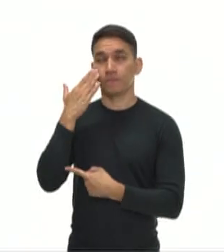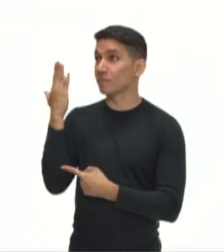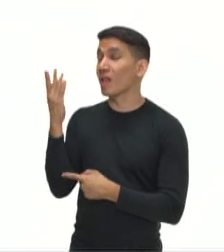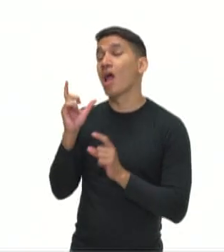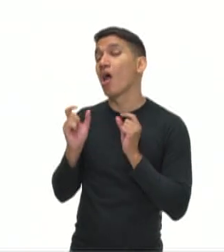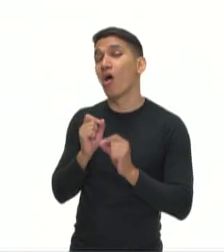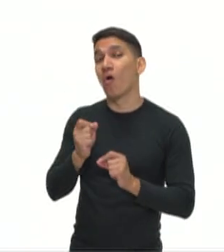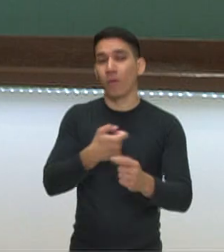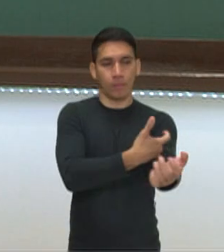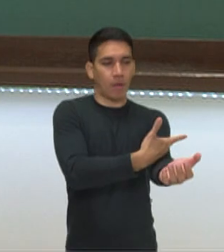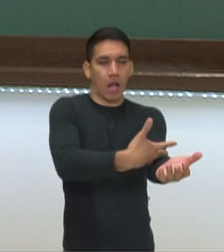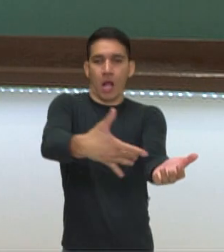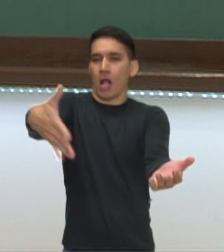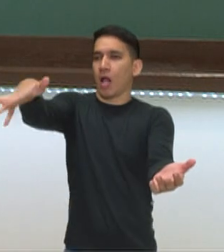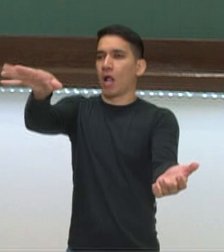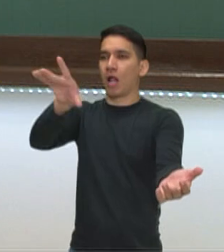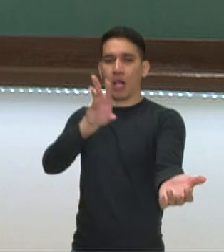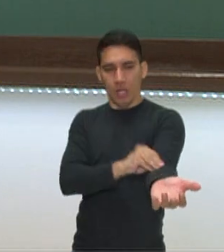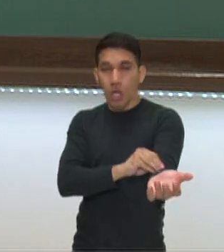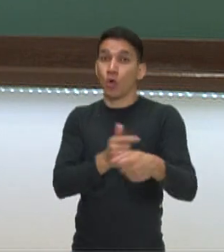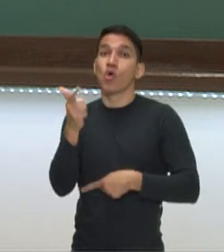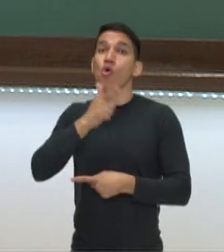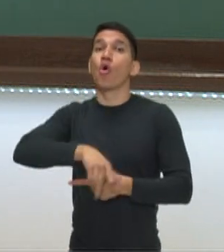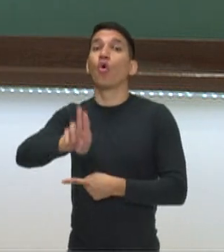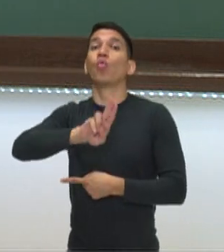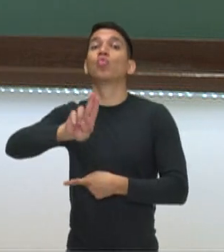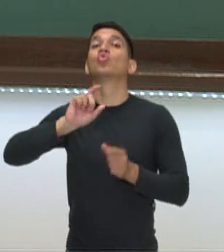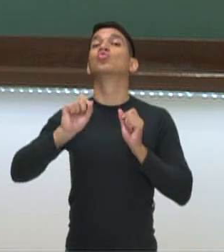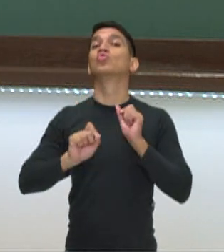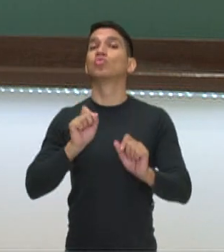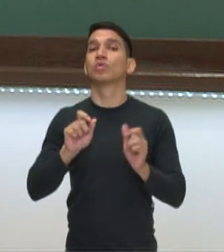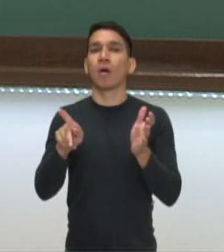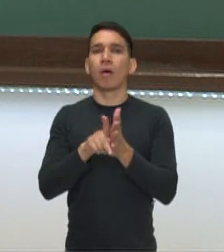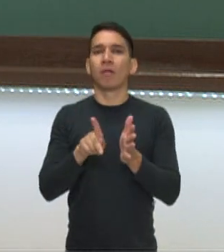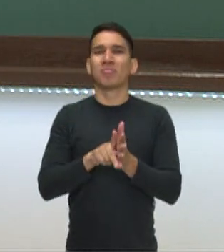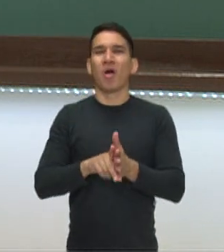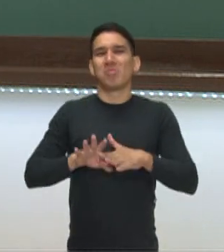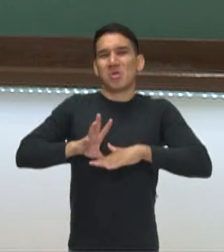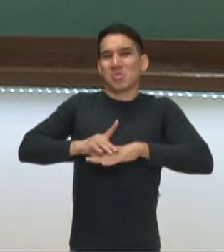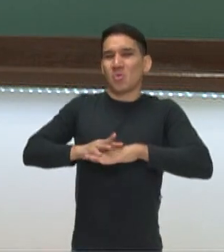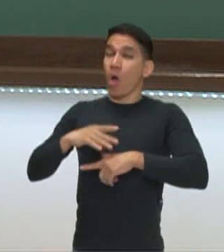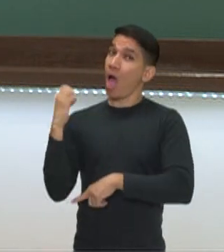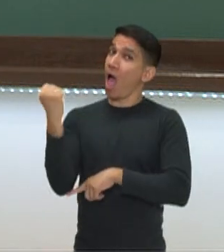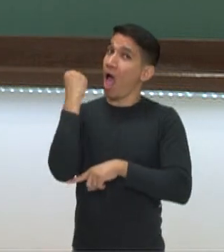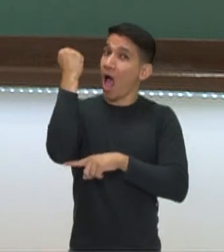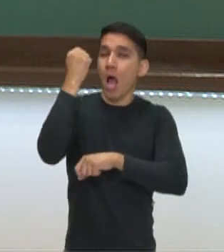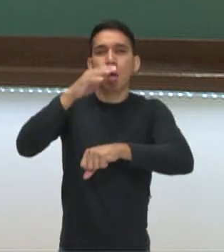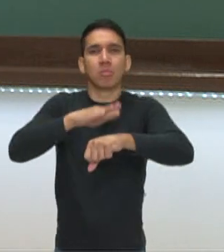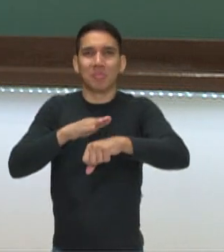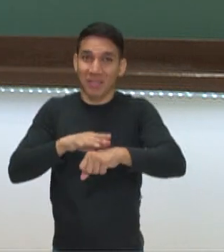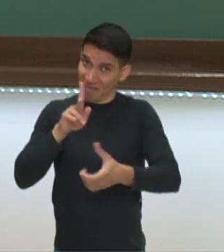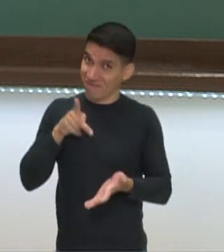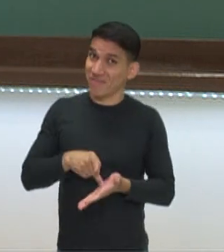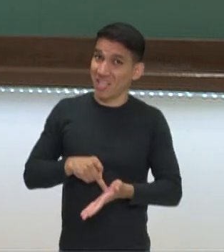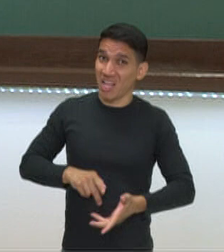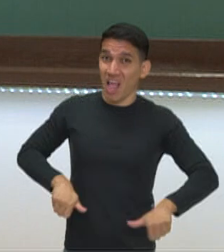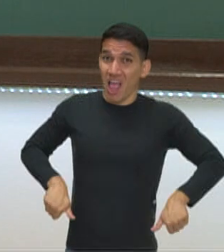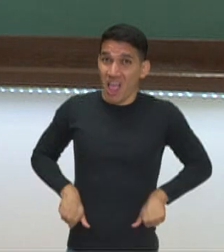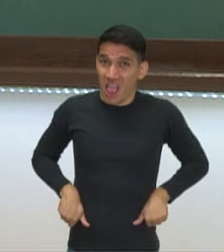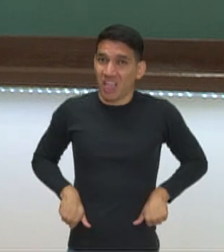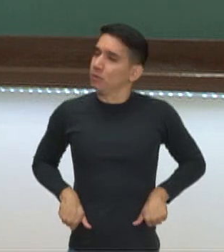A hemodiálise, ela vai ser utilizada, tá, em casos de doenças mais graves, quando realmente o rim está